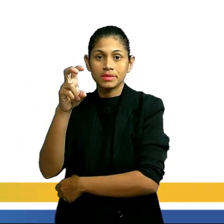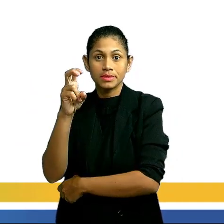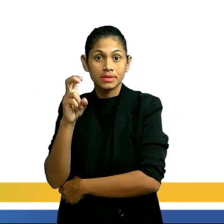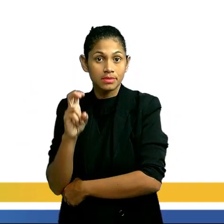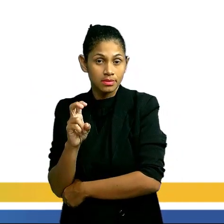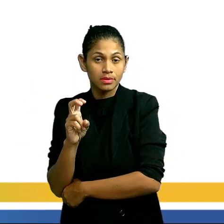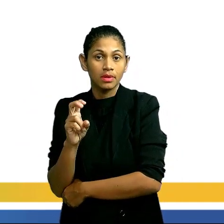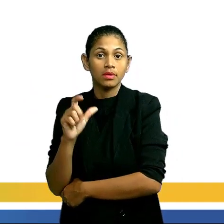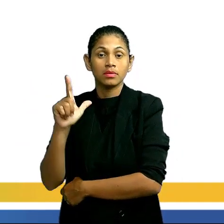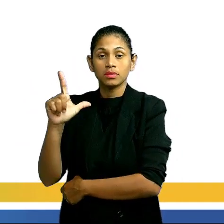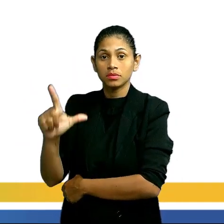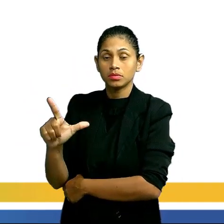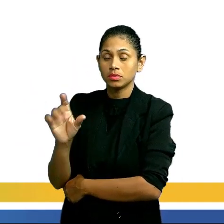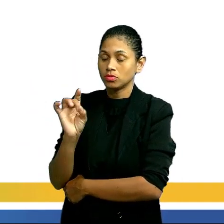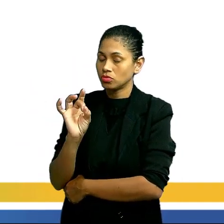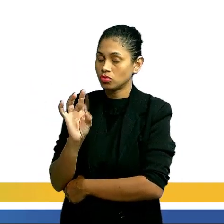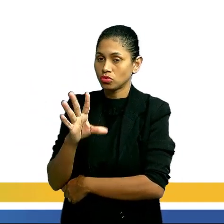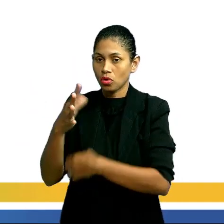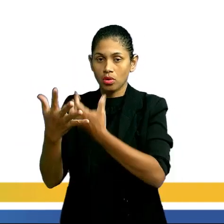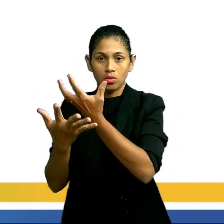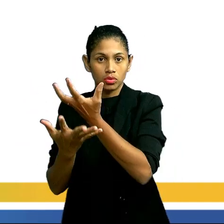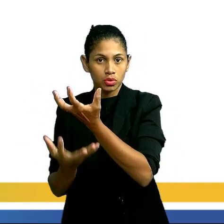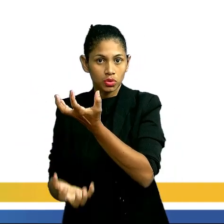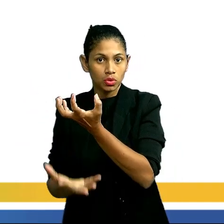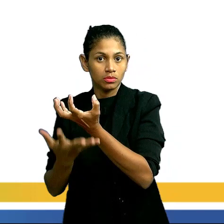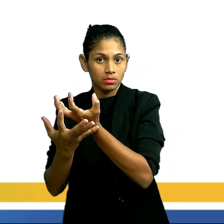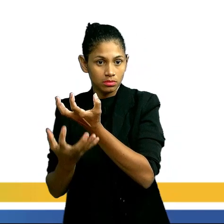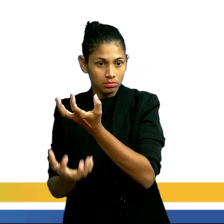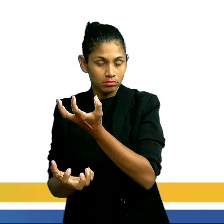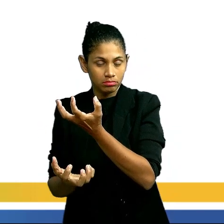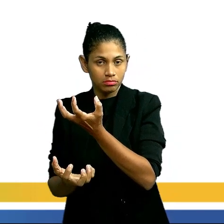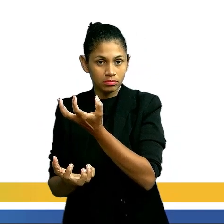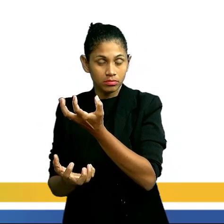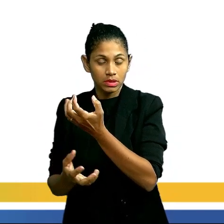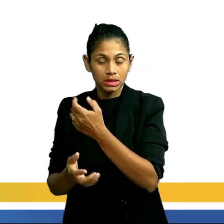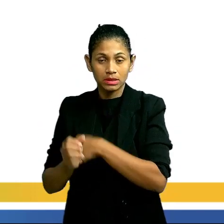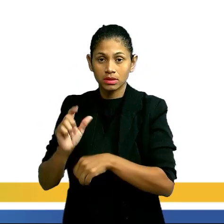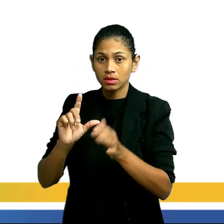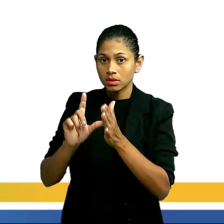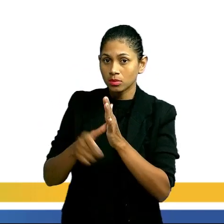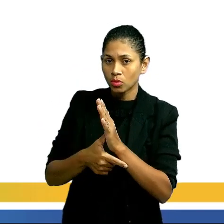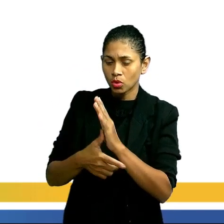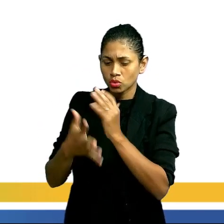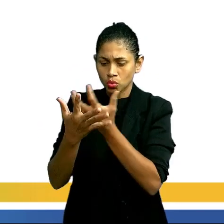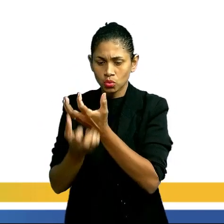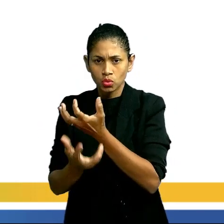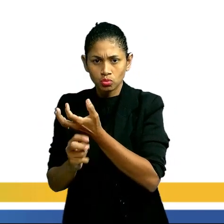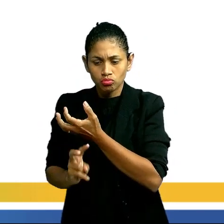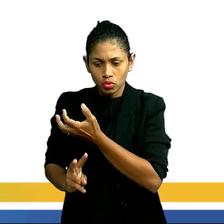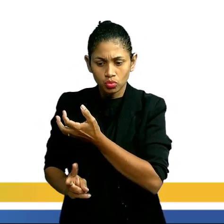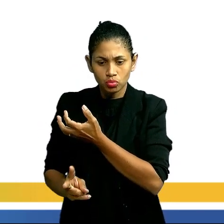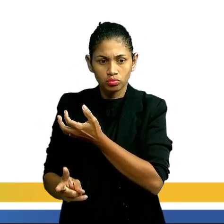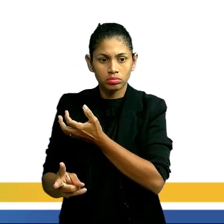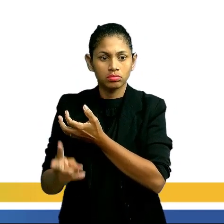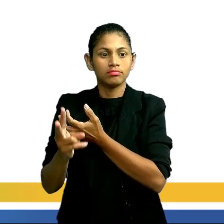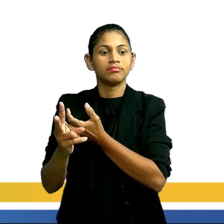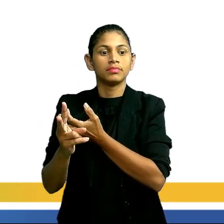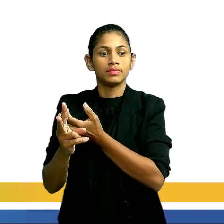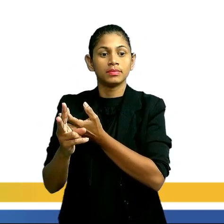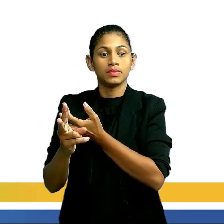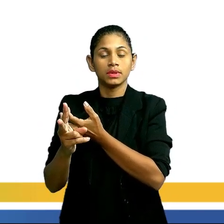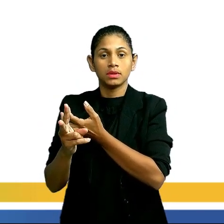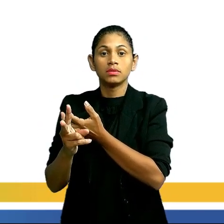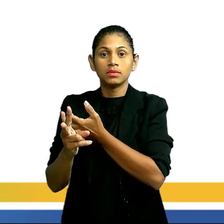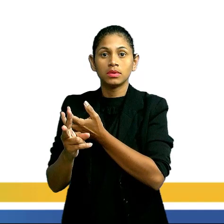temos uma vazão constante novamente e depois uma queda. E no ralo, nós temos